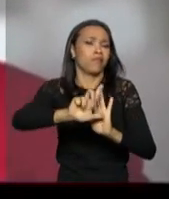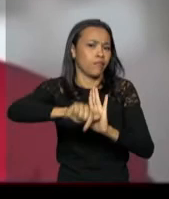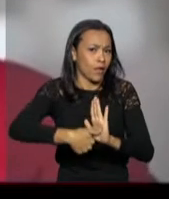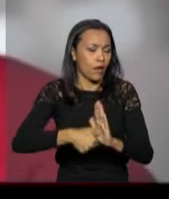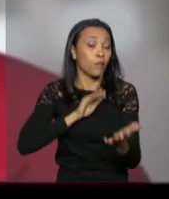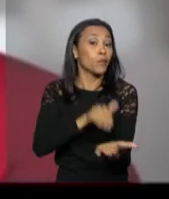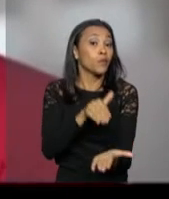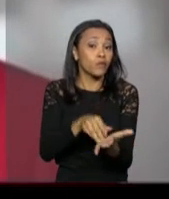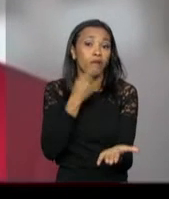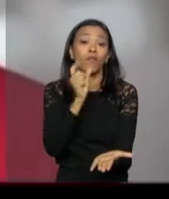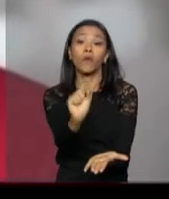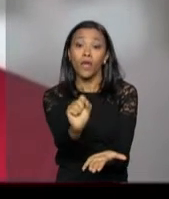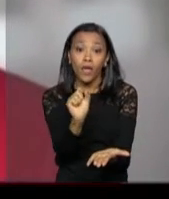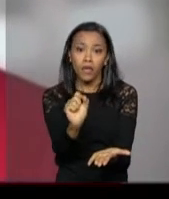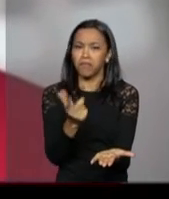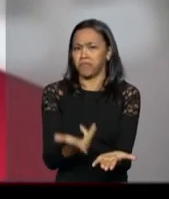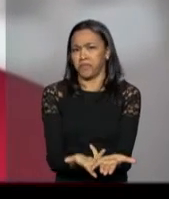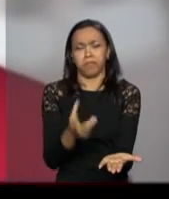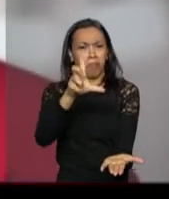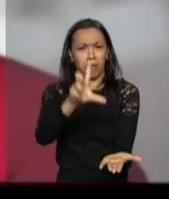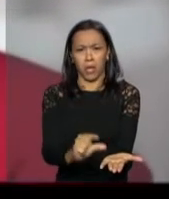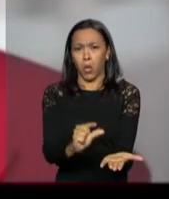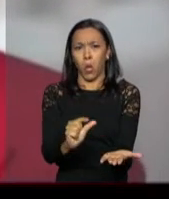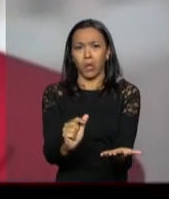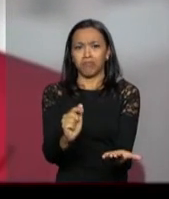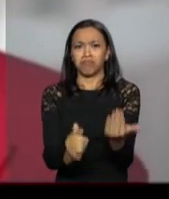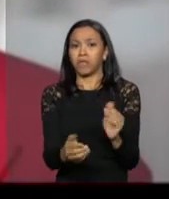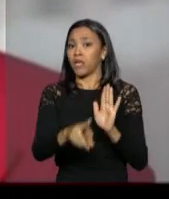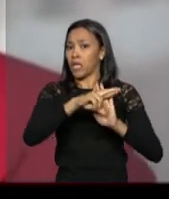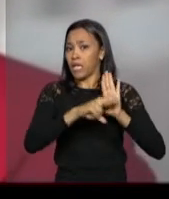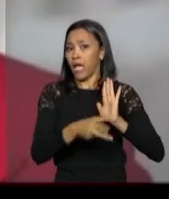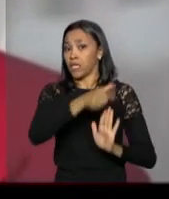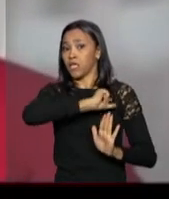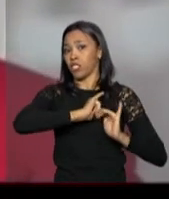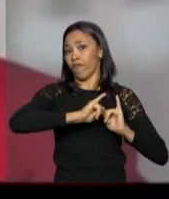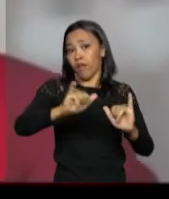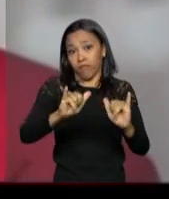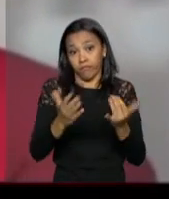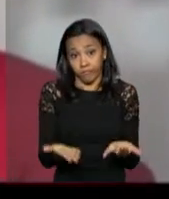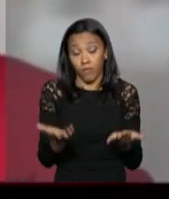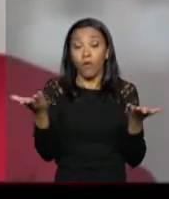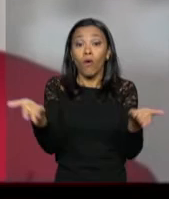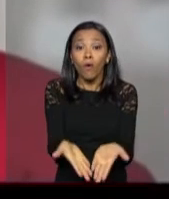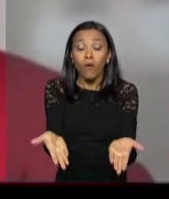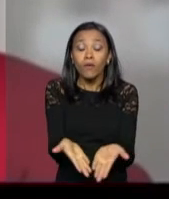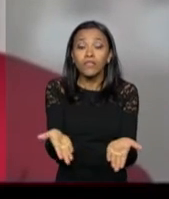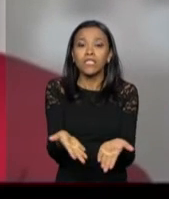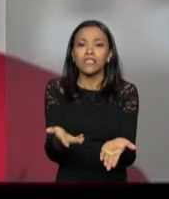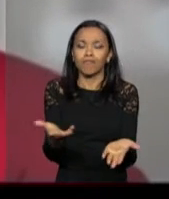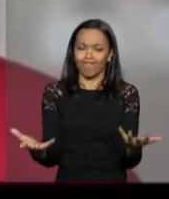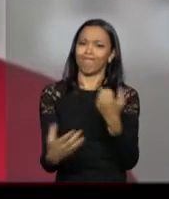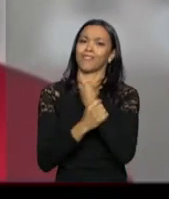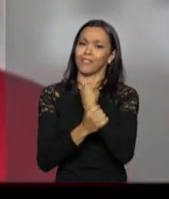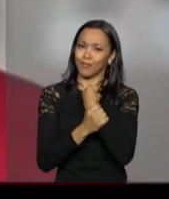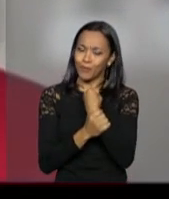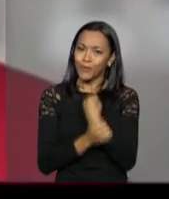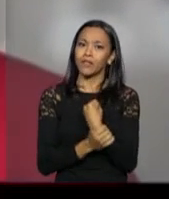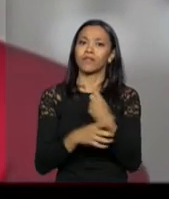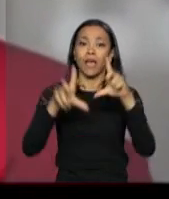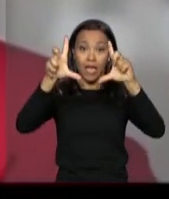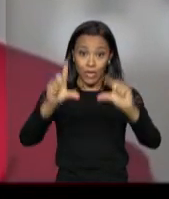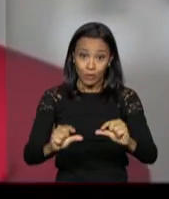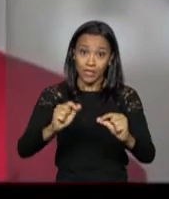Por último, que ela seria menor do que o índice que havíamos anunciado. Hoje, além de garantir a